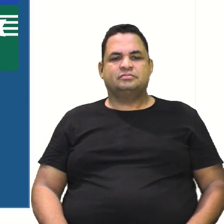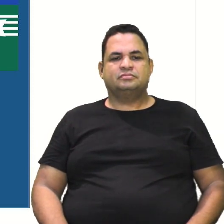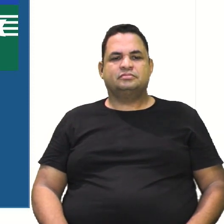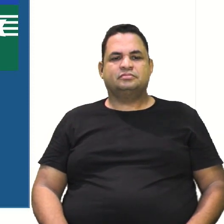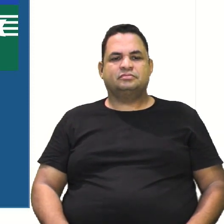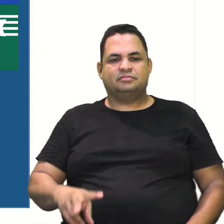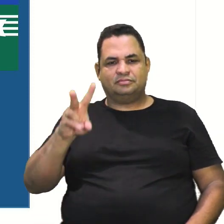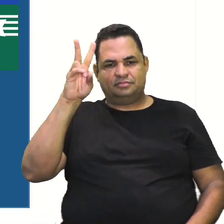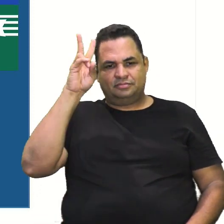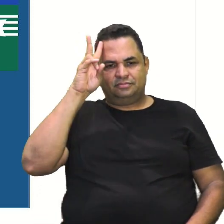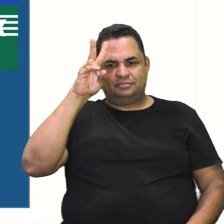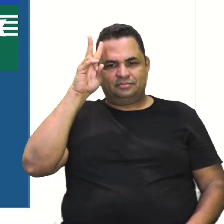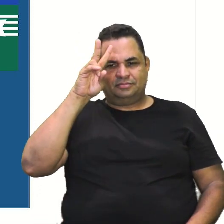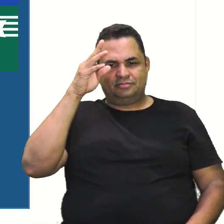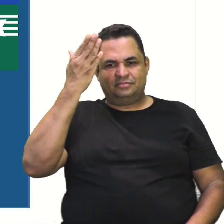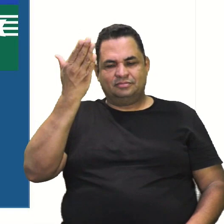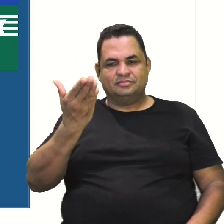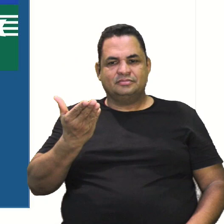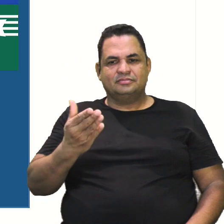Lembrei do...